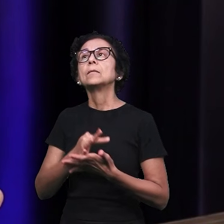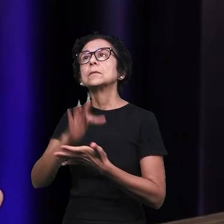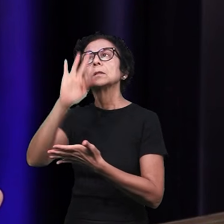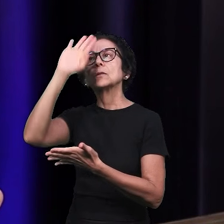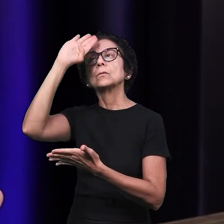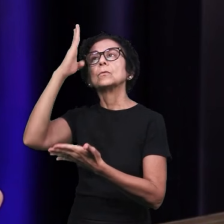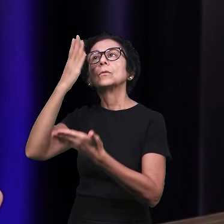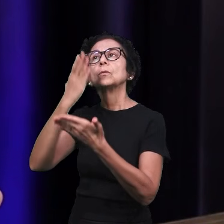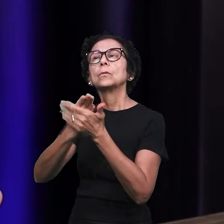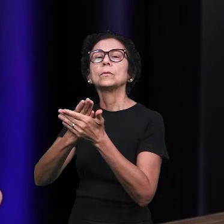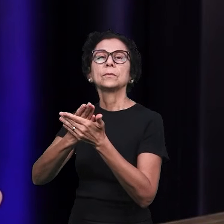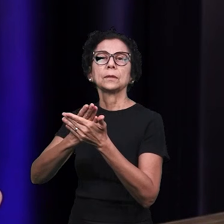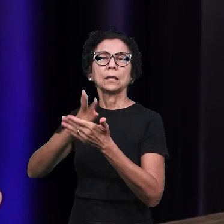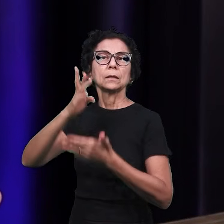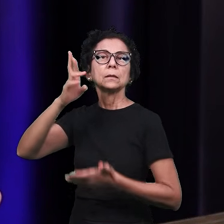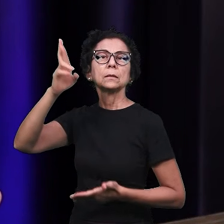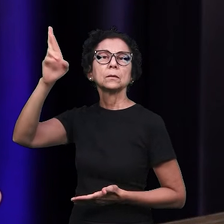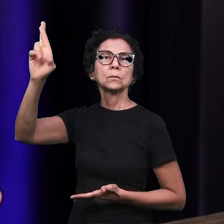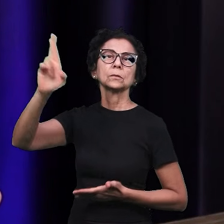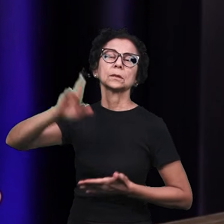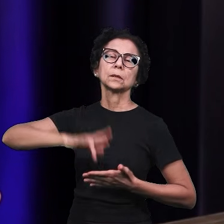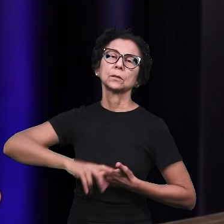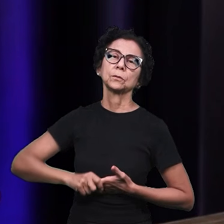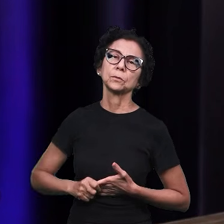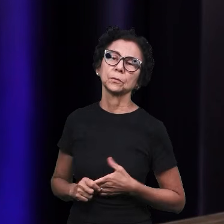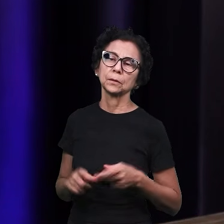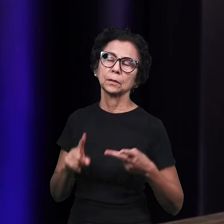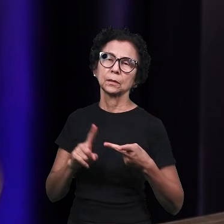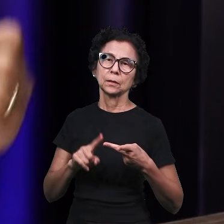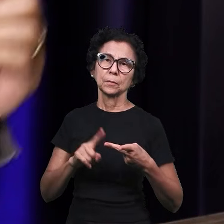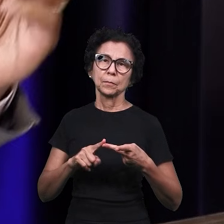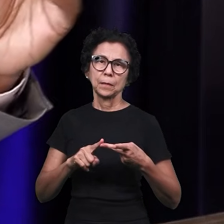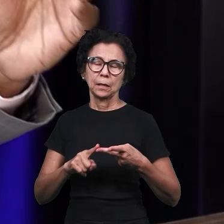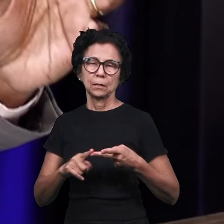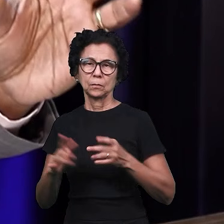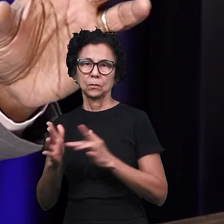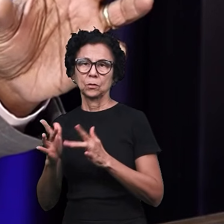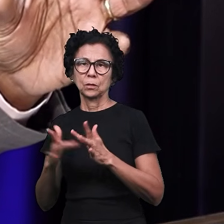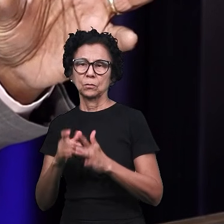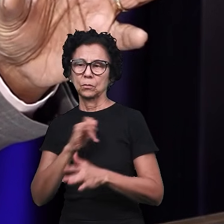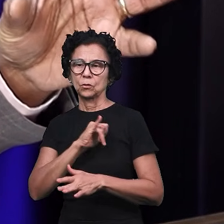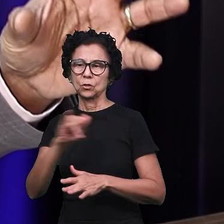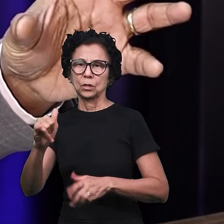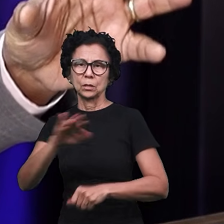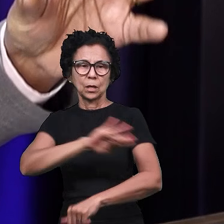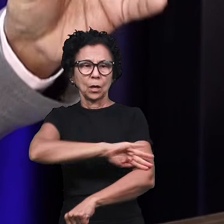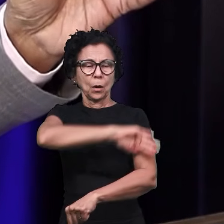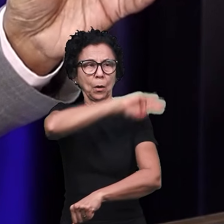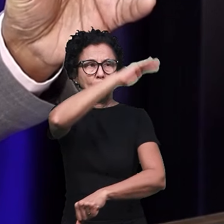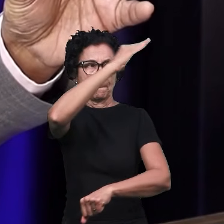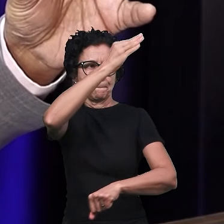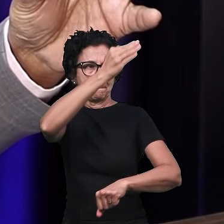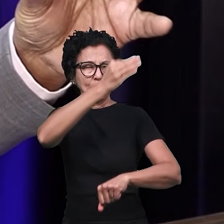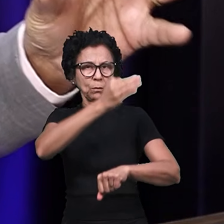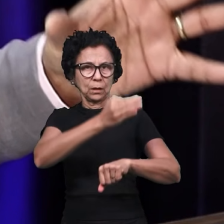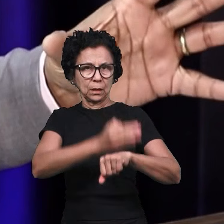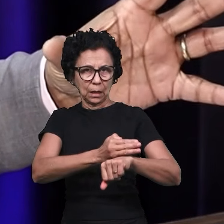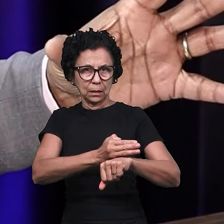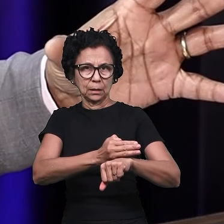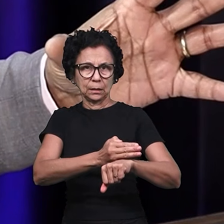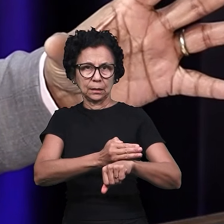estar confiante no Senhor, né? Quando Jesus fala ali da montanha de remover de um lugar, não era poder